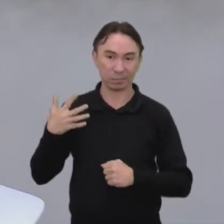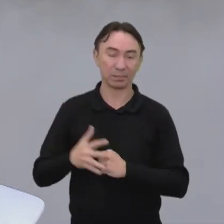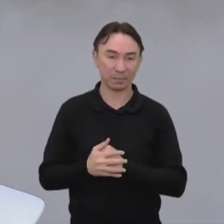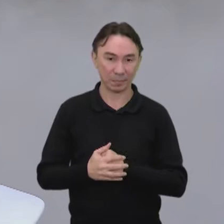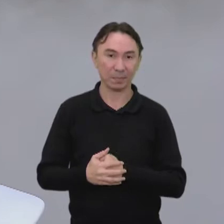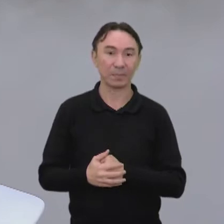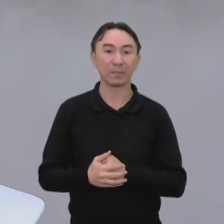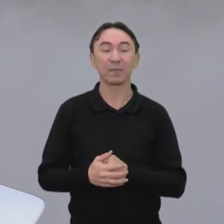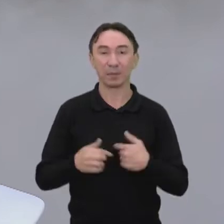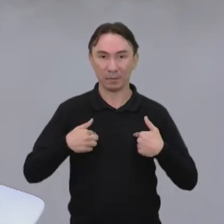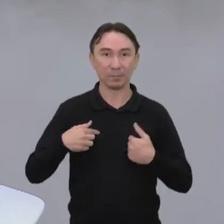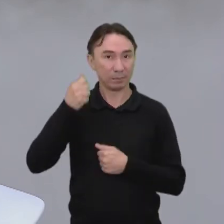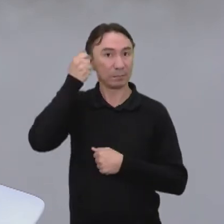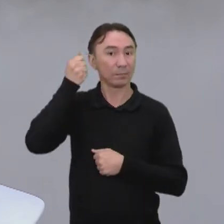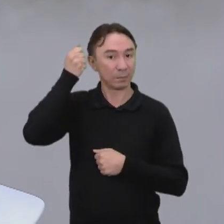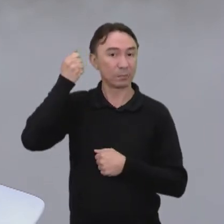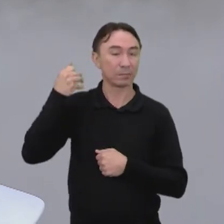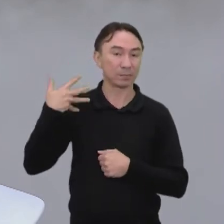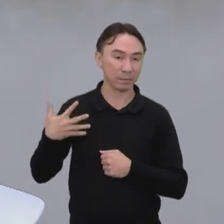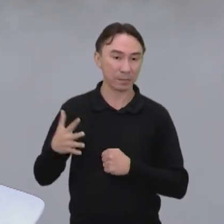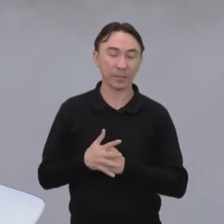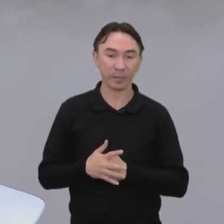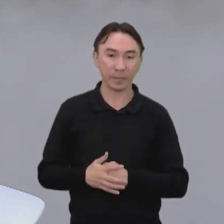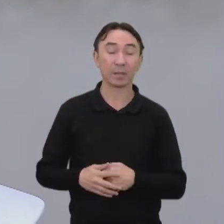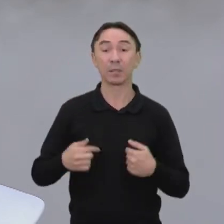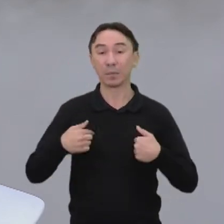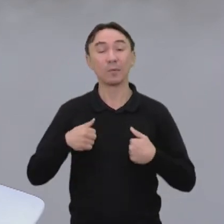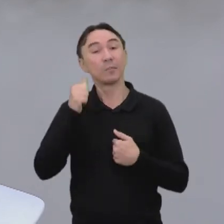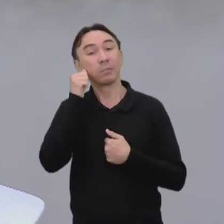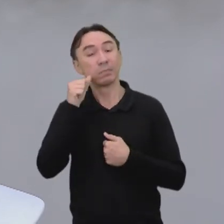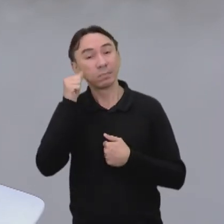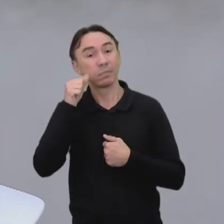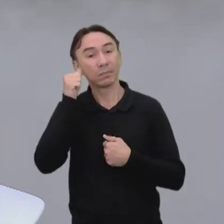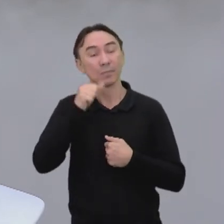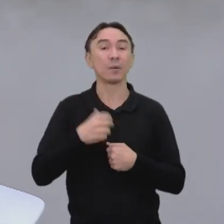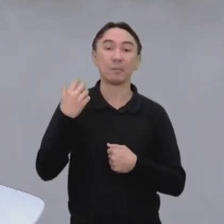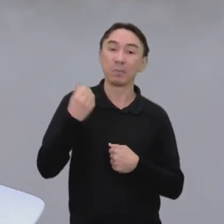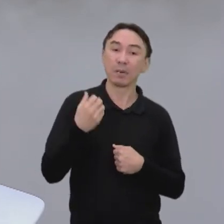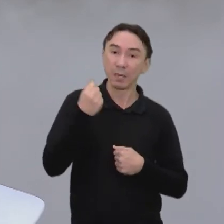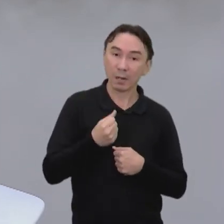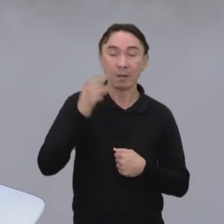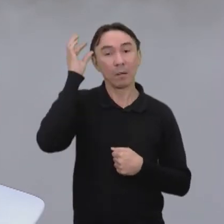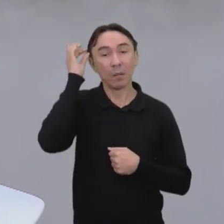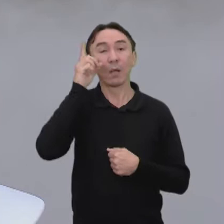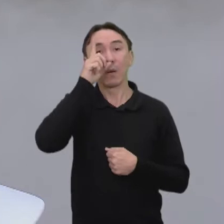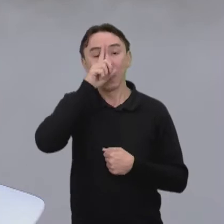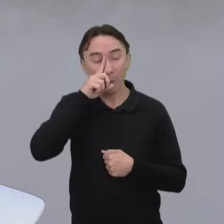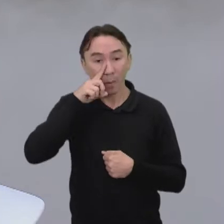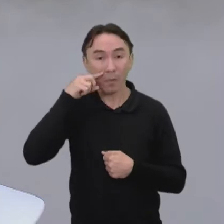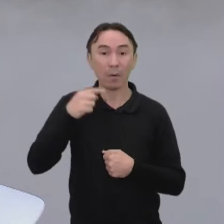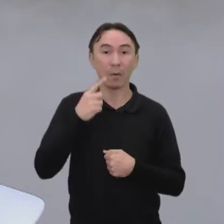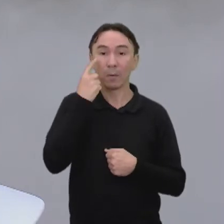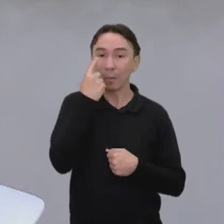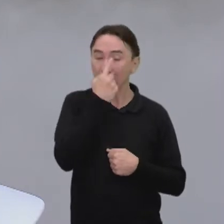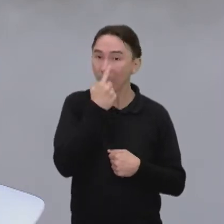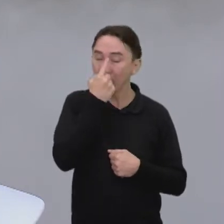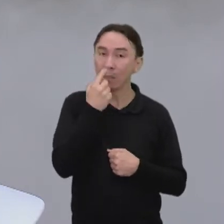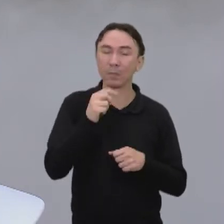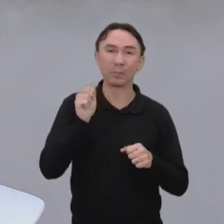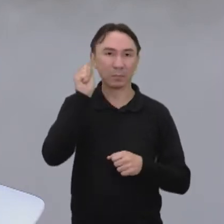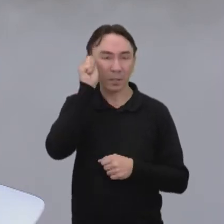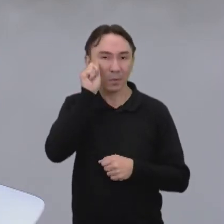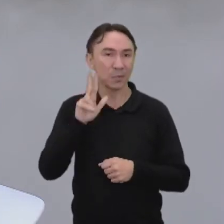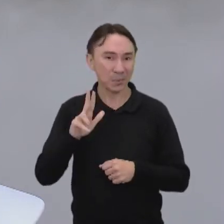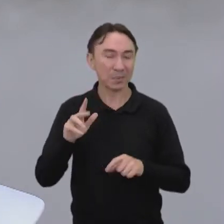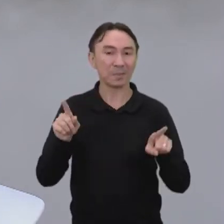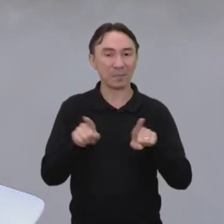começo fazendo a minha descrição. Eu sou uma mulher de pele clara, cabelos louros, uso óculos, olhos claros também.